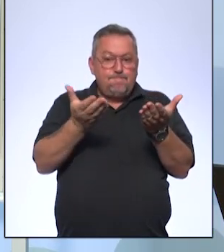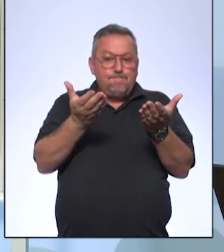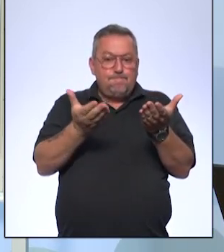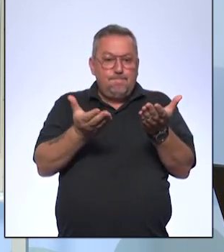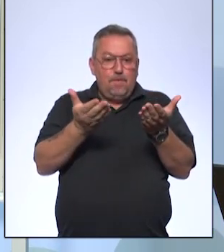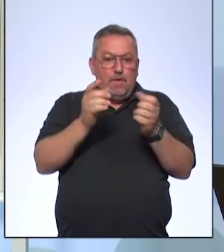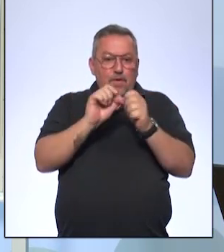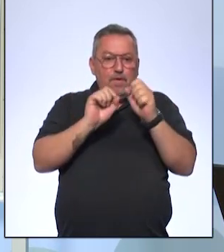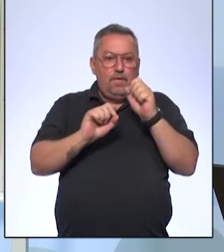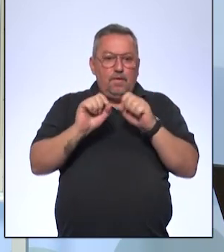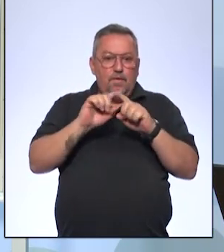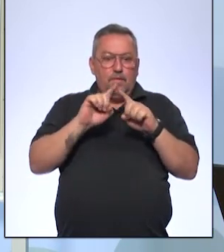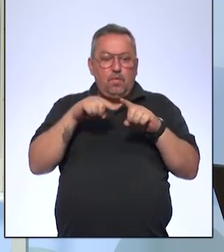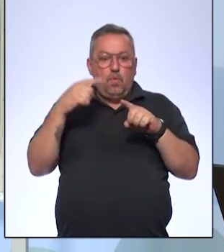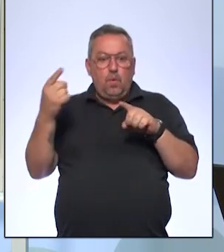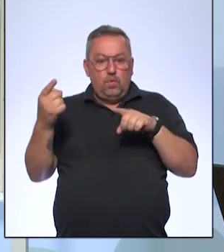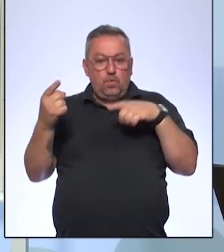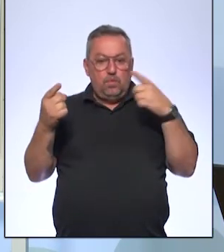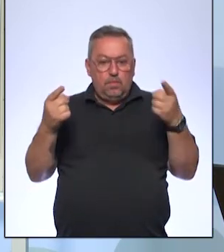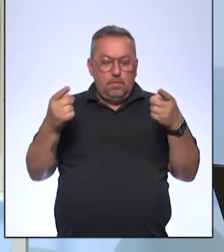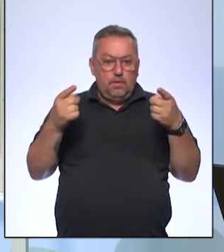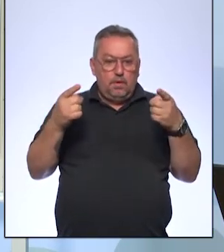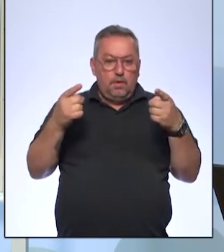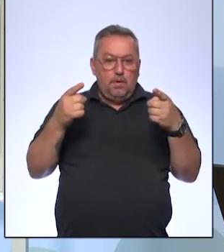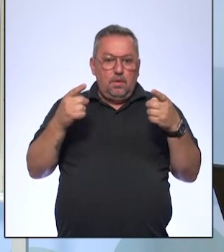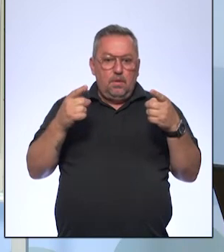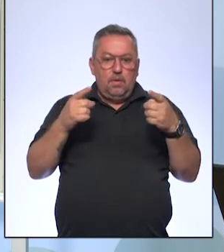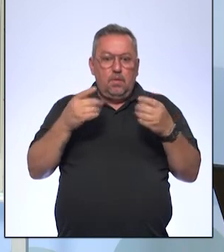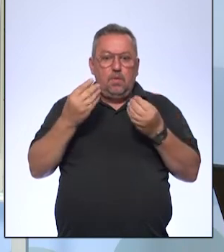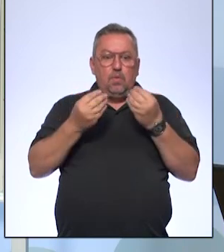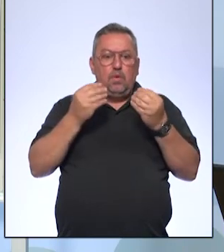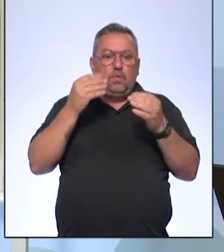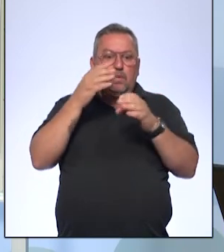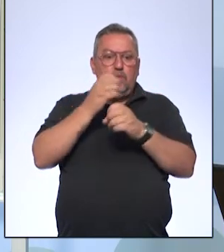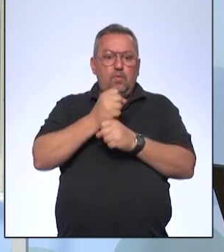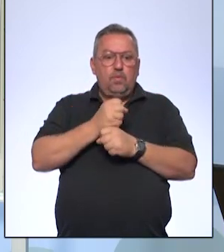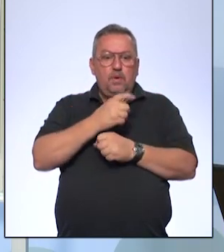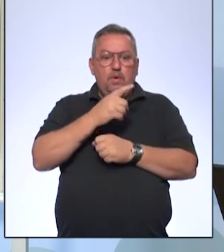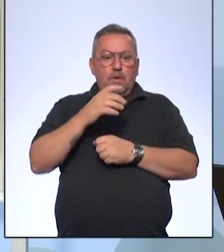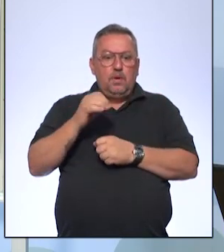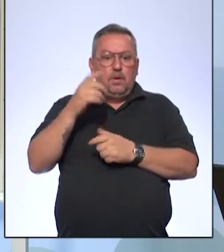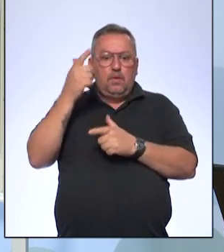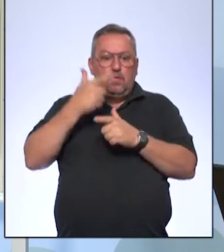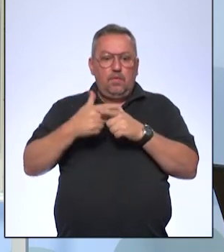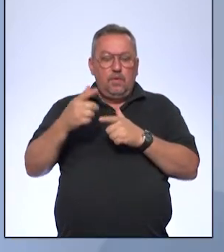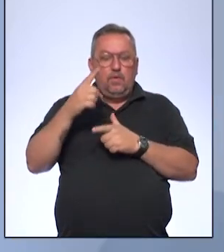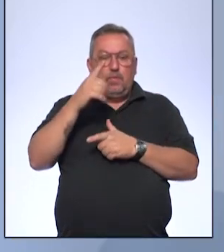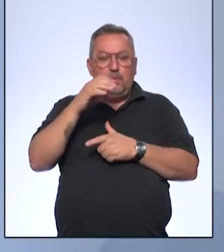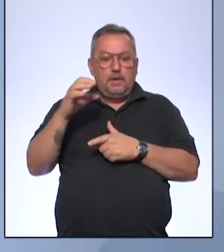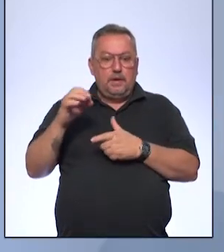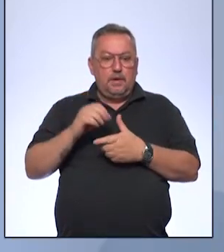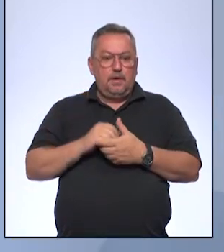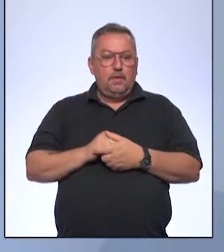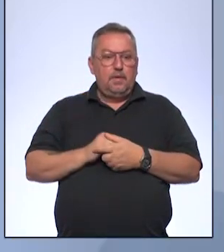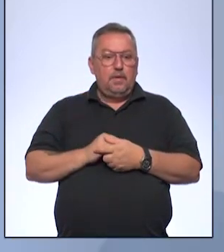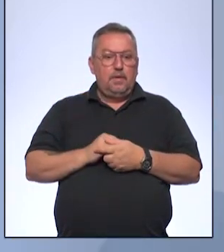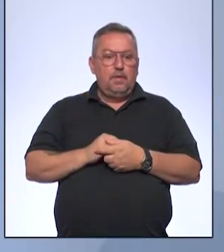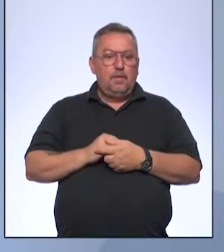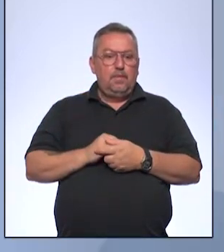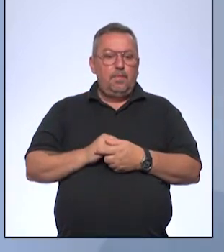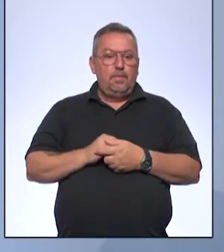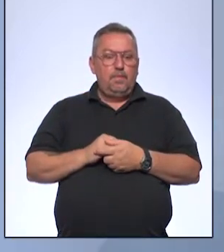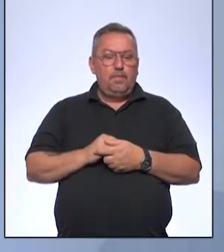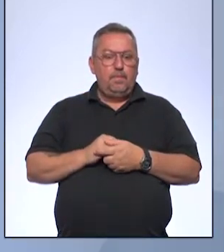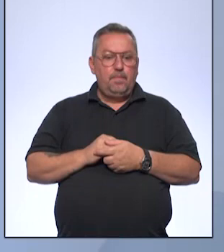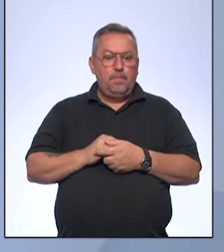O que, que você faz de um lado, você tem que fazer do outro. Como que eu vou sumir com esse 100? Dividindo por 100. Então, eu vou dividir aqui por